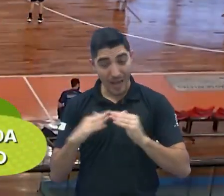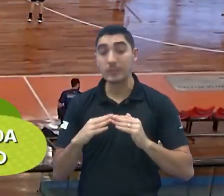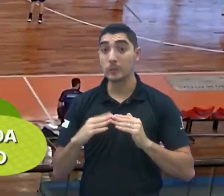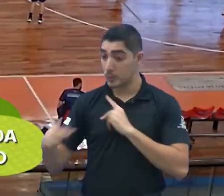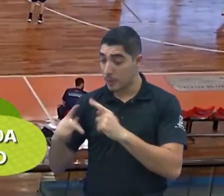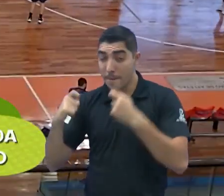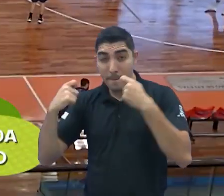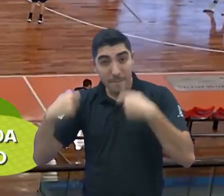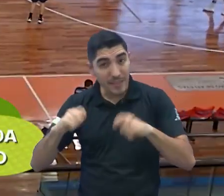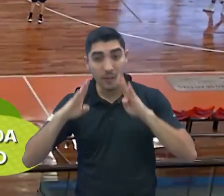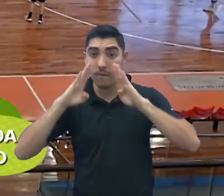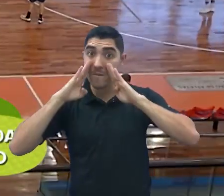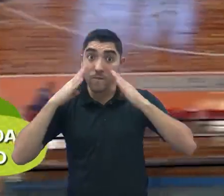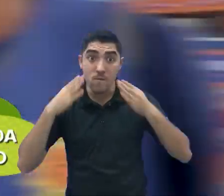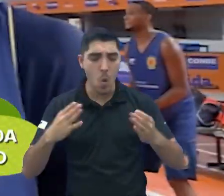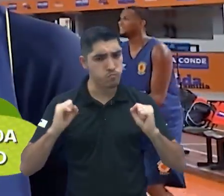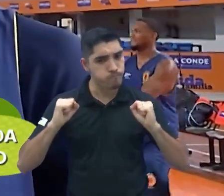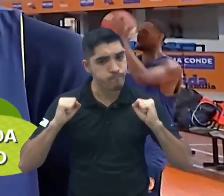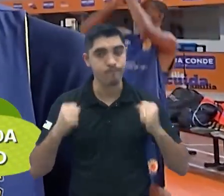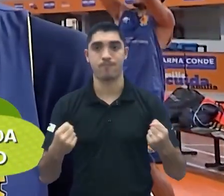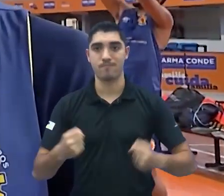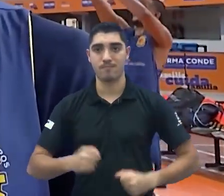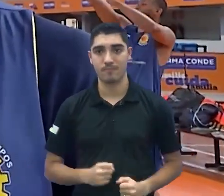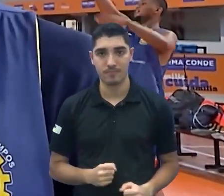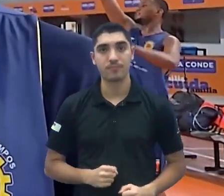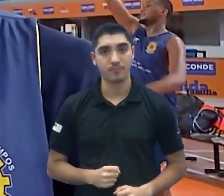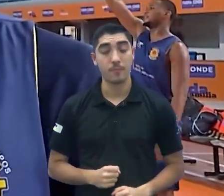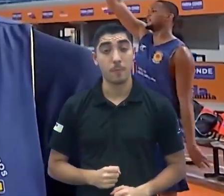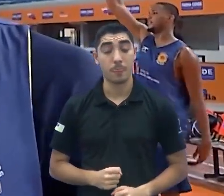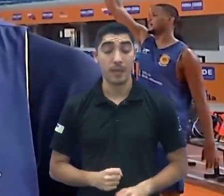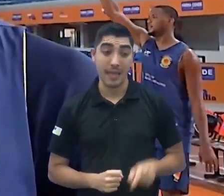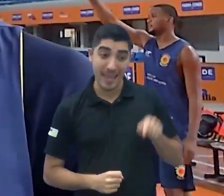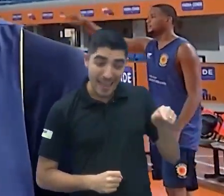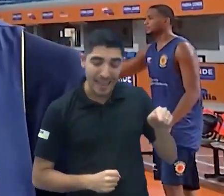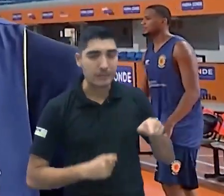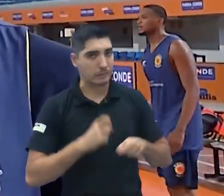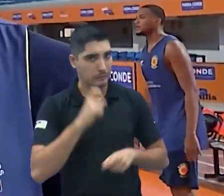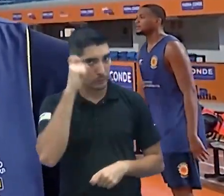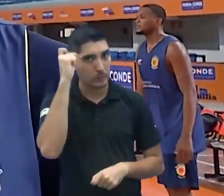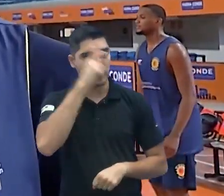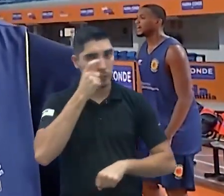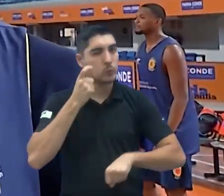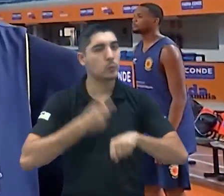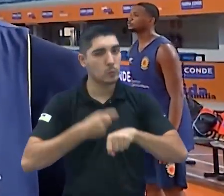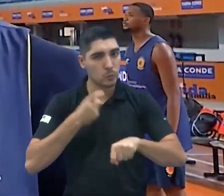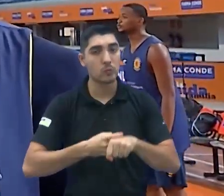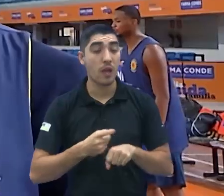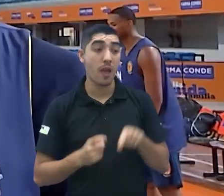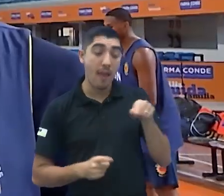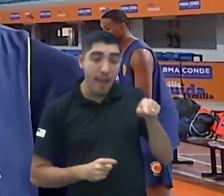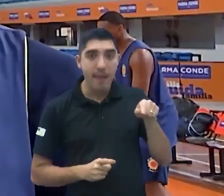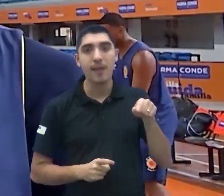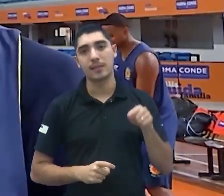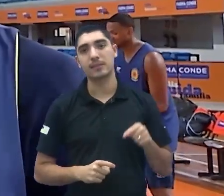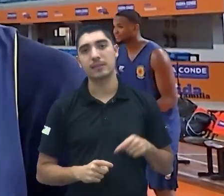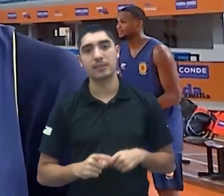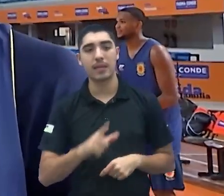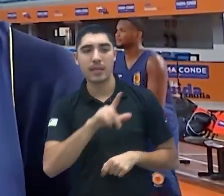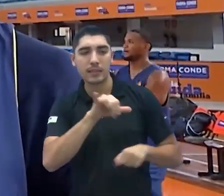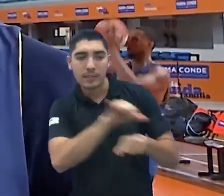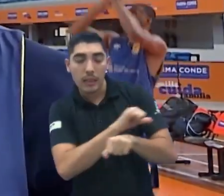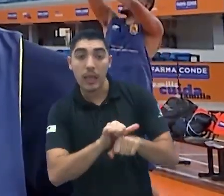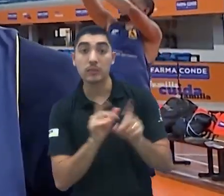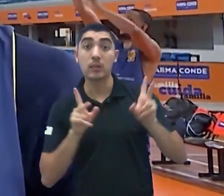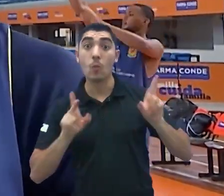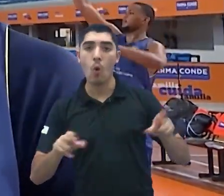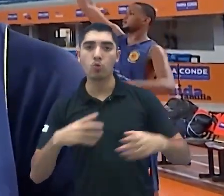e contar com o apoio da torcida. É uma equipe muito dura, eles têm praticamente o mesmo estilo de jogo que o nosso,